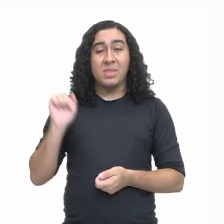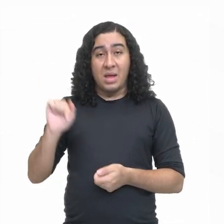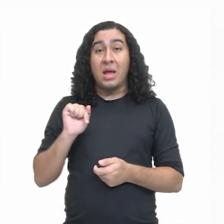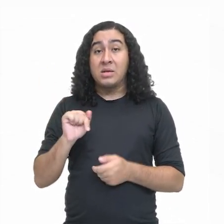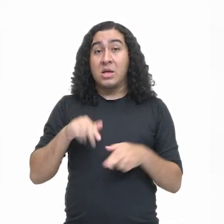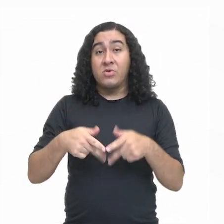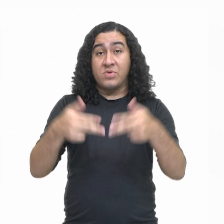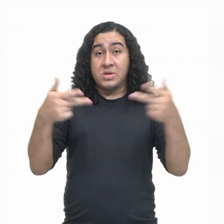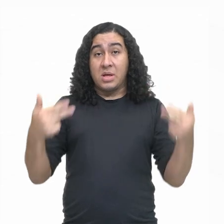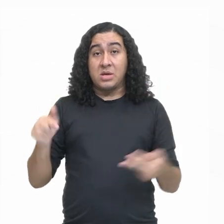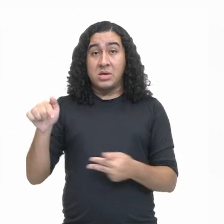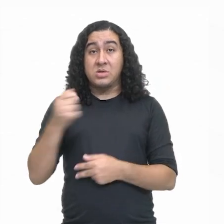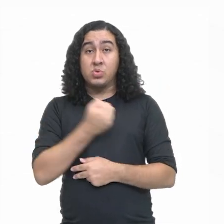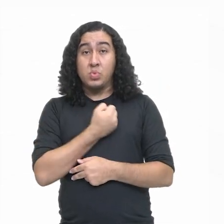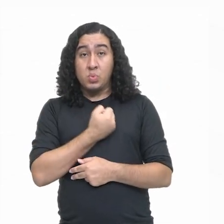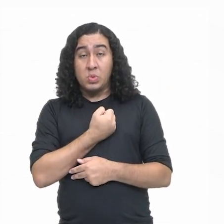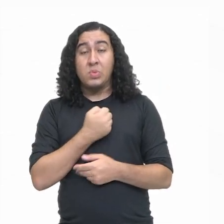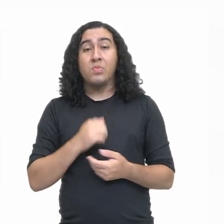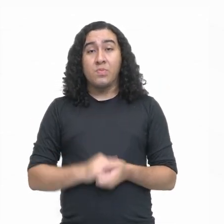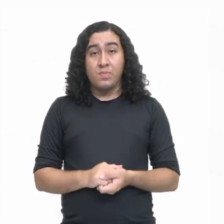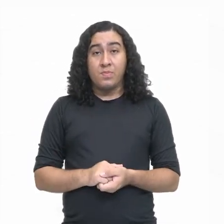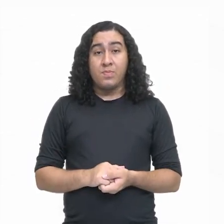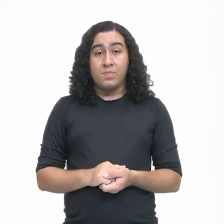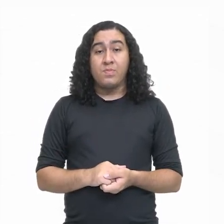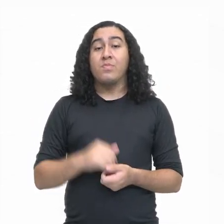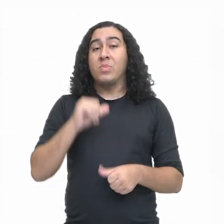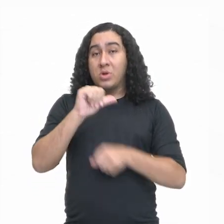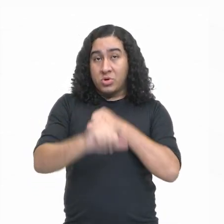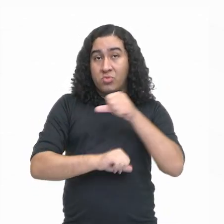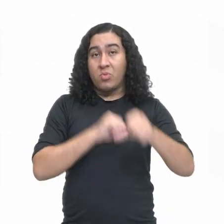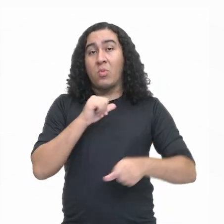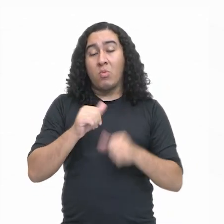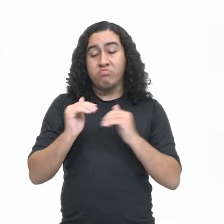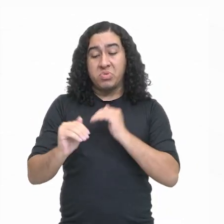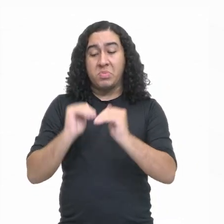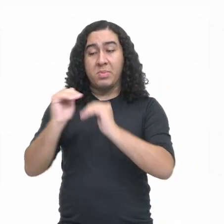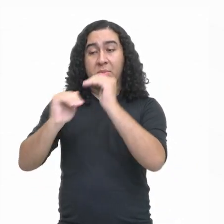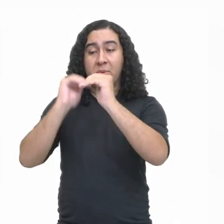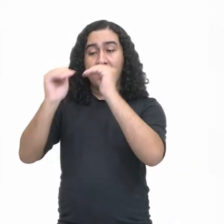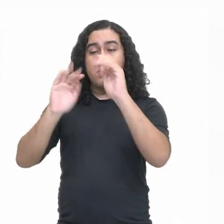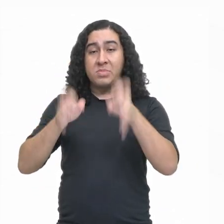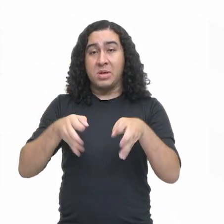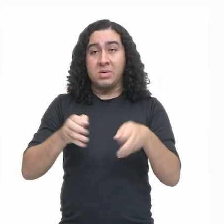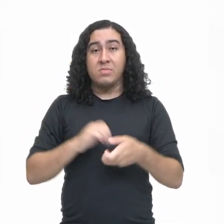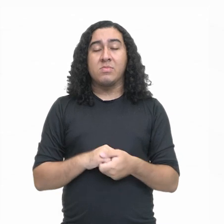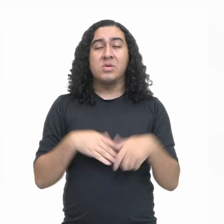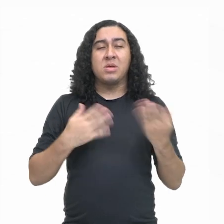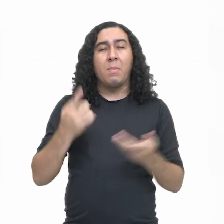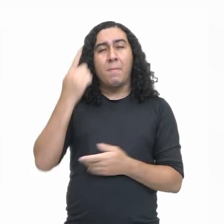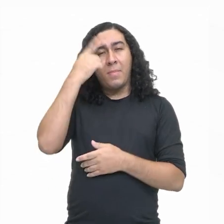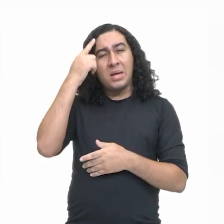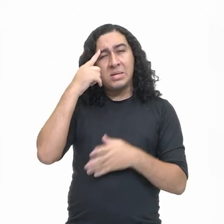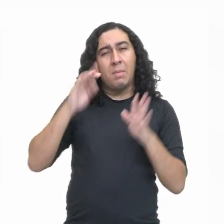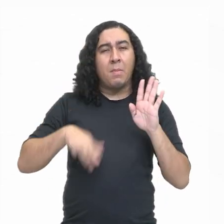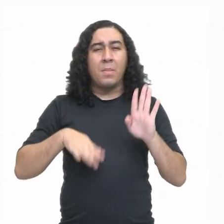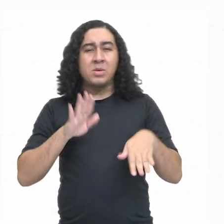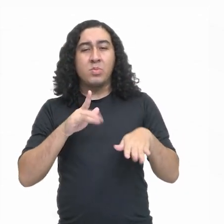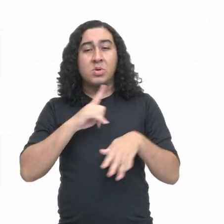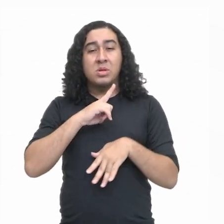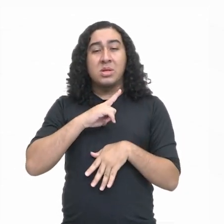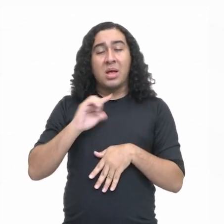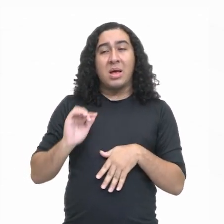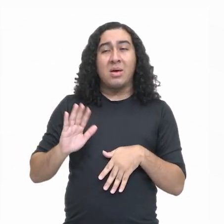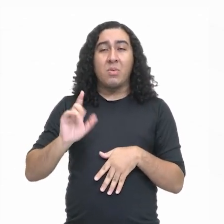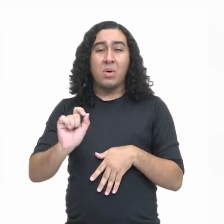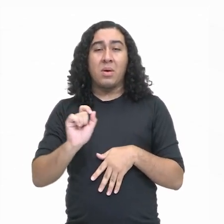diversidade, esse número, ele mudou ao longo do tempo, né? Então, estima-se que existam